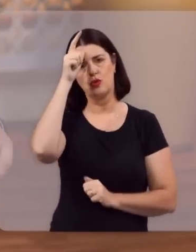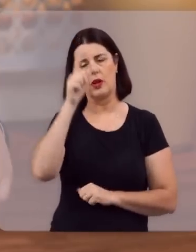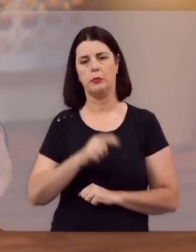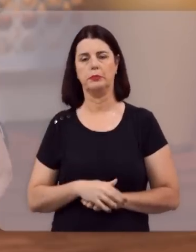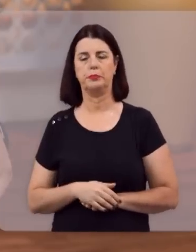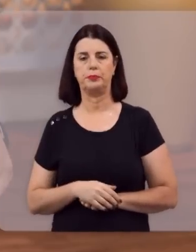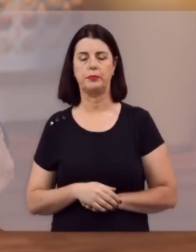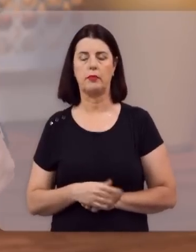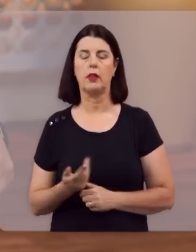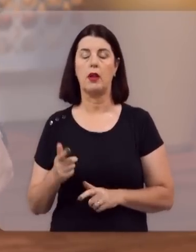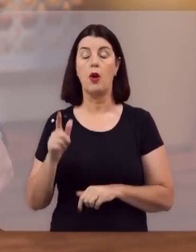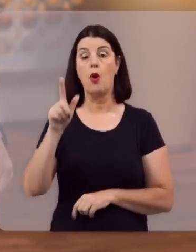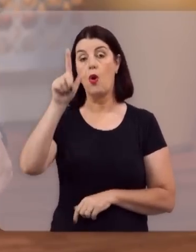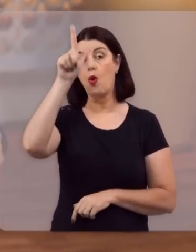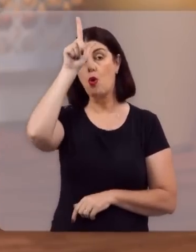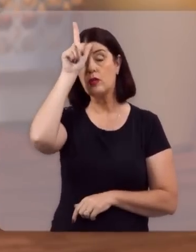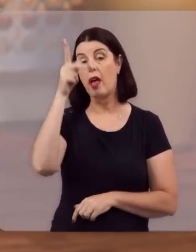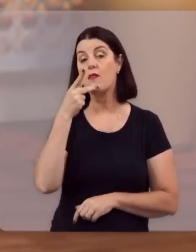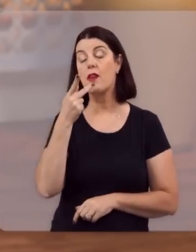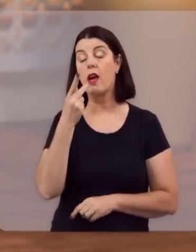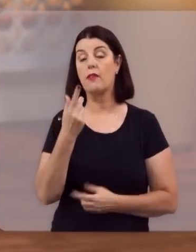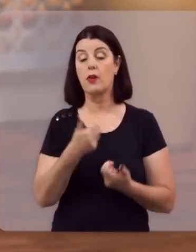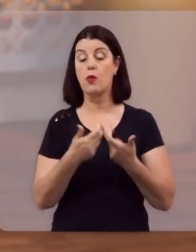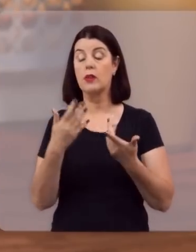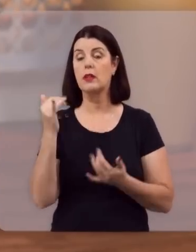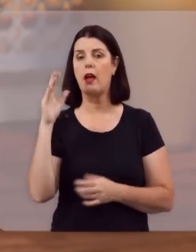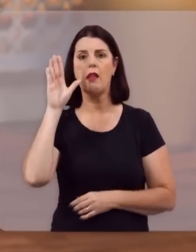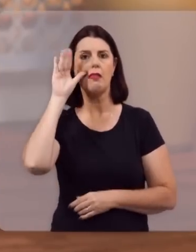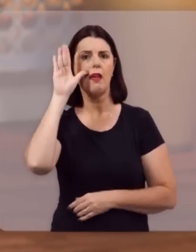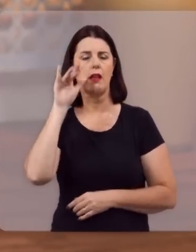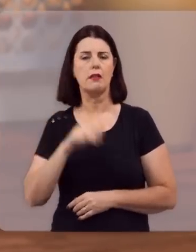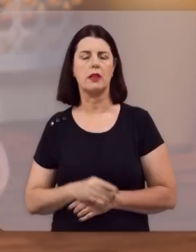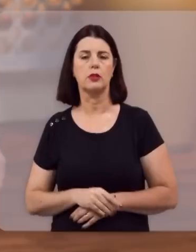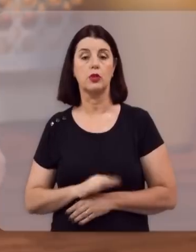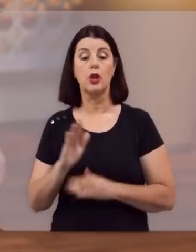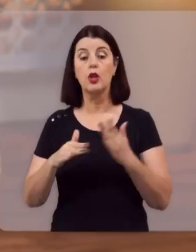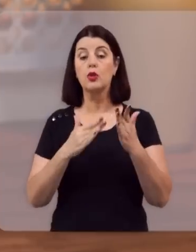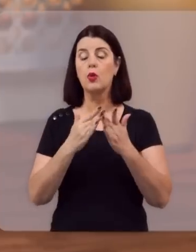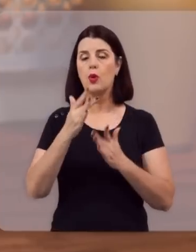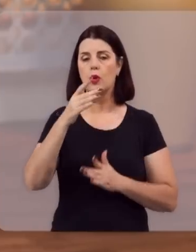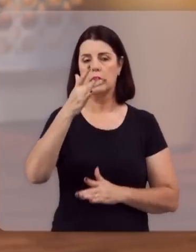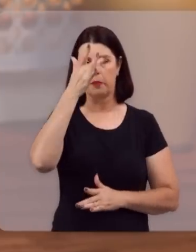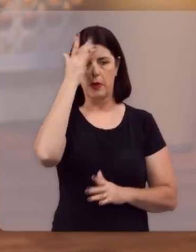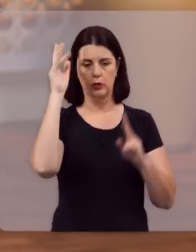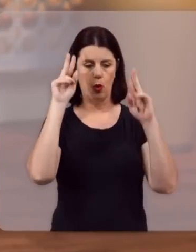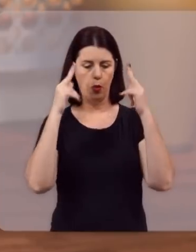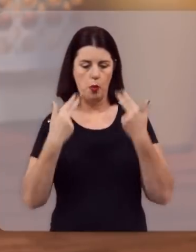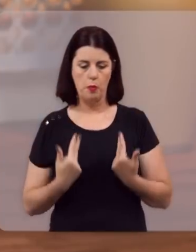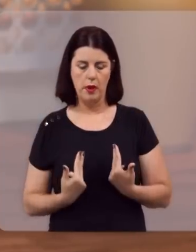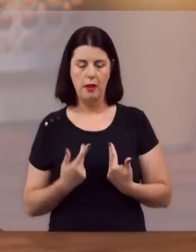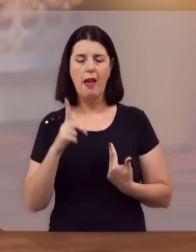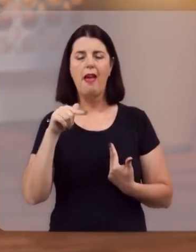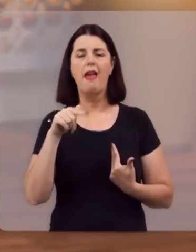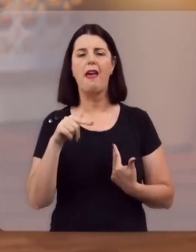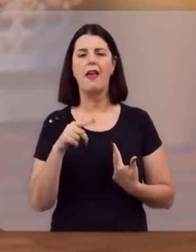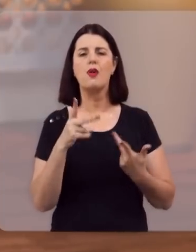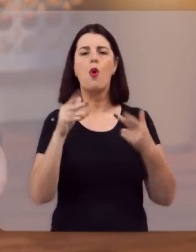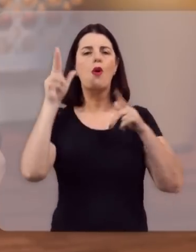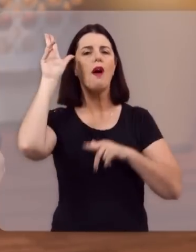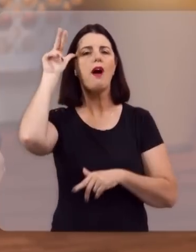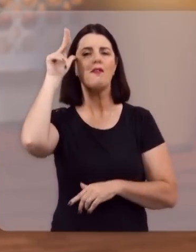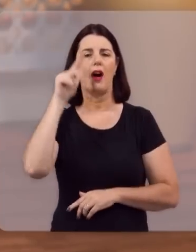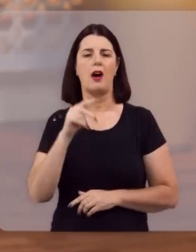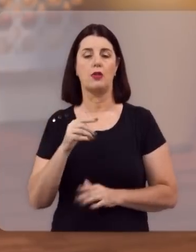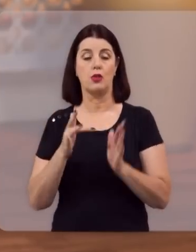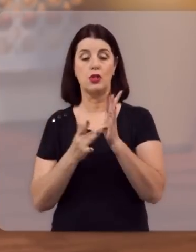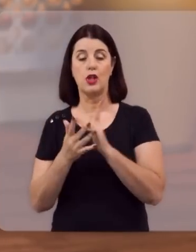Lutero dizia algo muito interessante. Ele dizia que todo ser humano é como um cavalo. Ou Cristo está sobre ele, ou